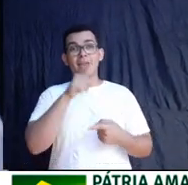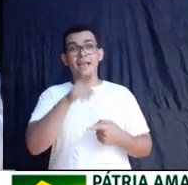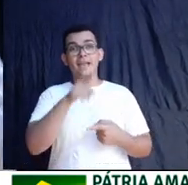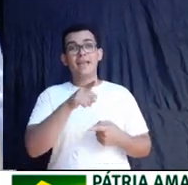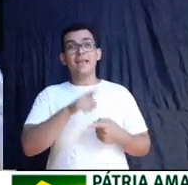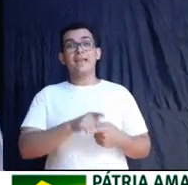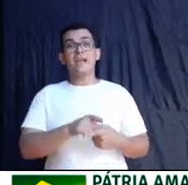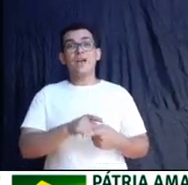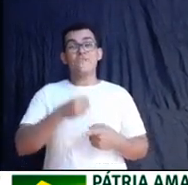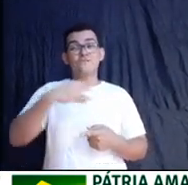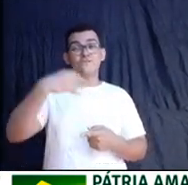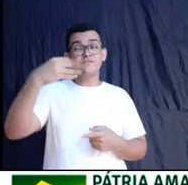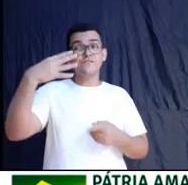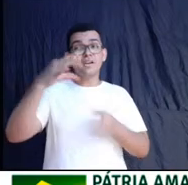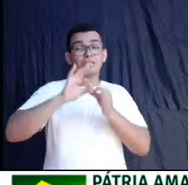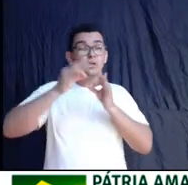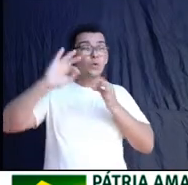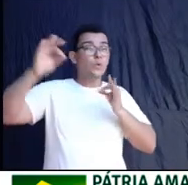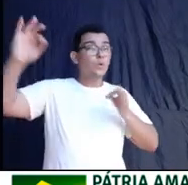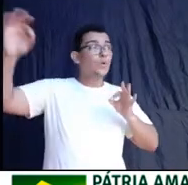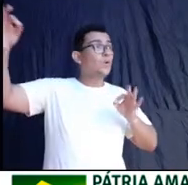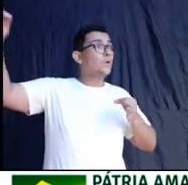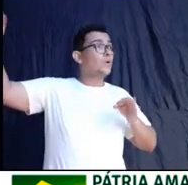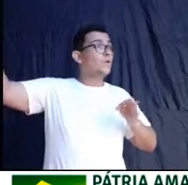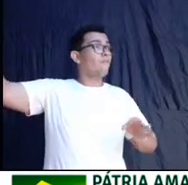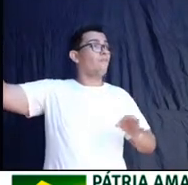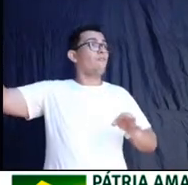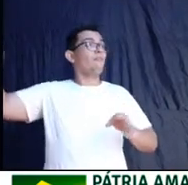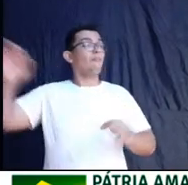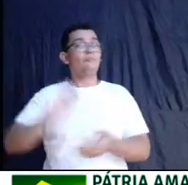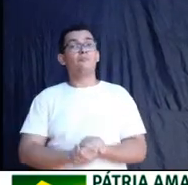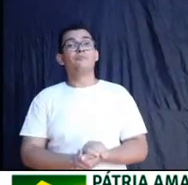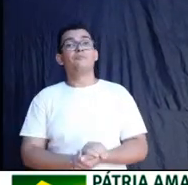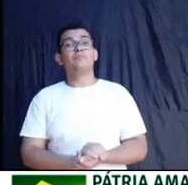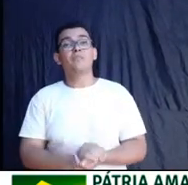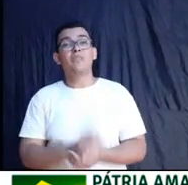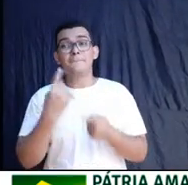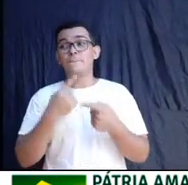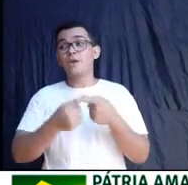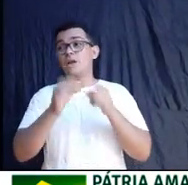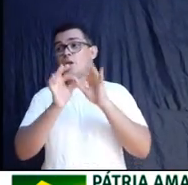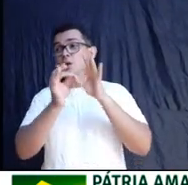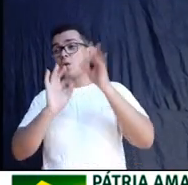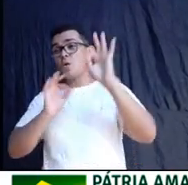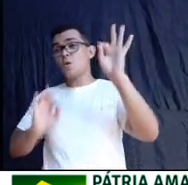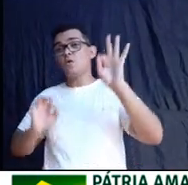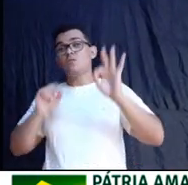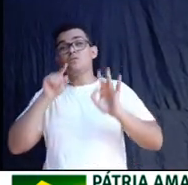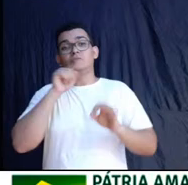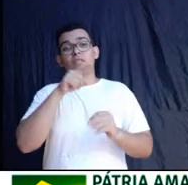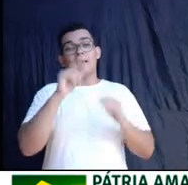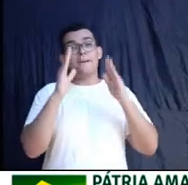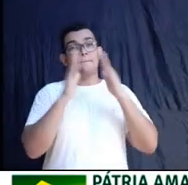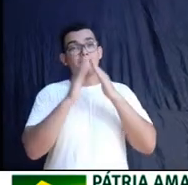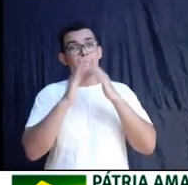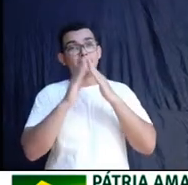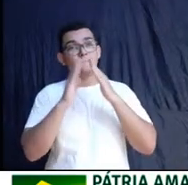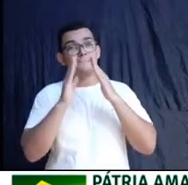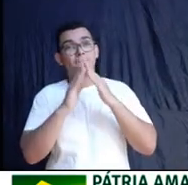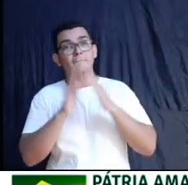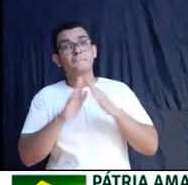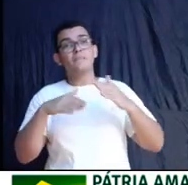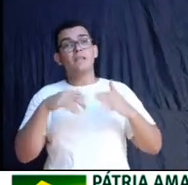viajou mais de um mês. Ele veio de carroça, né? Ele veio de carroça. Viajou mais de um mês. Ele